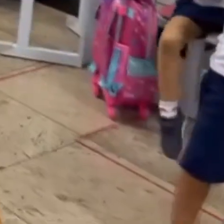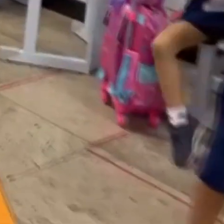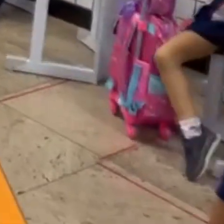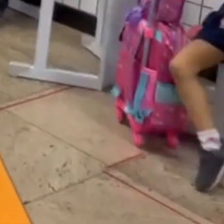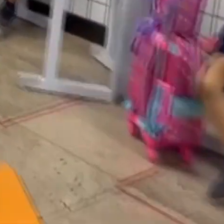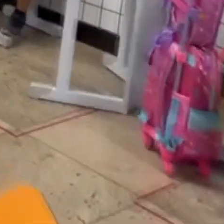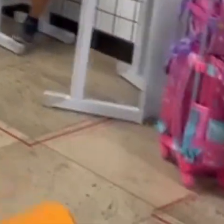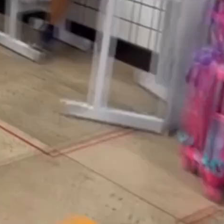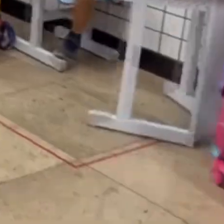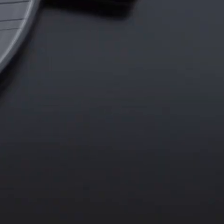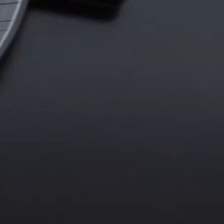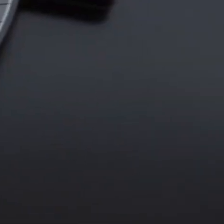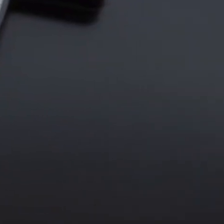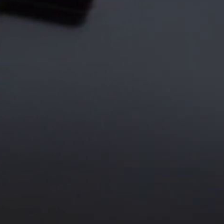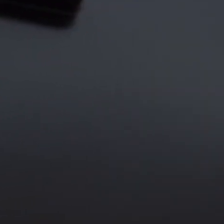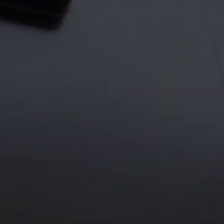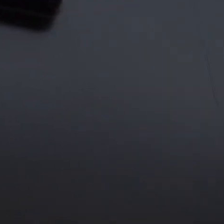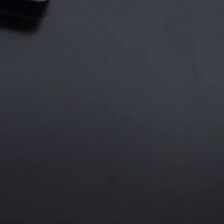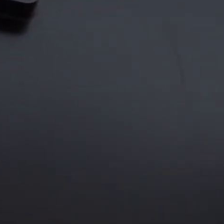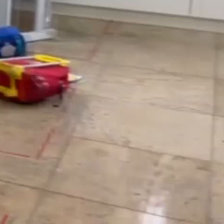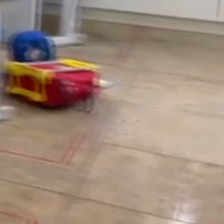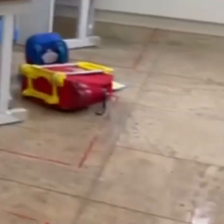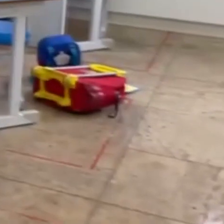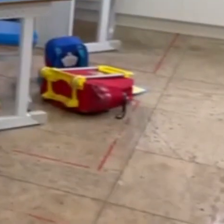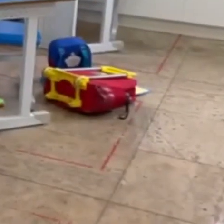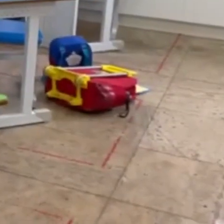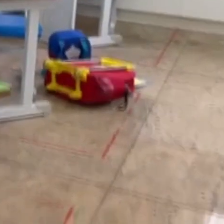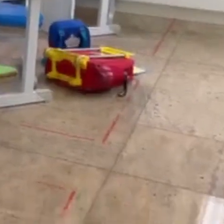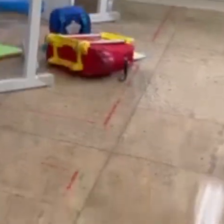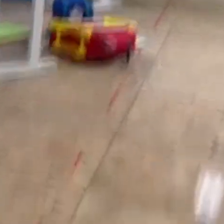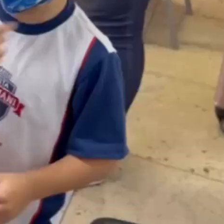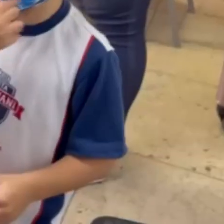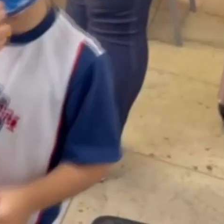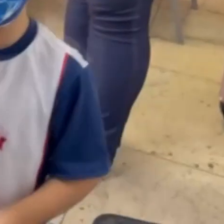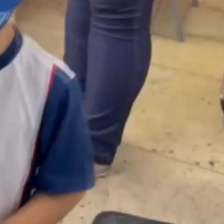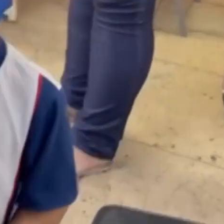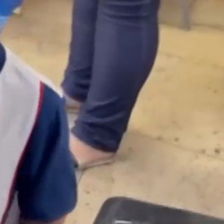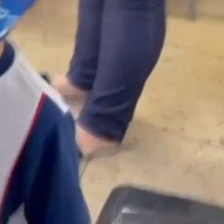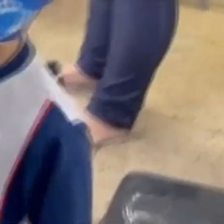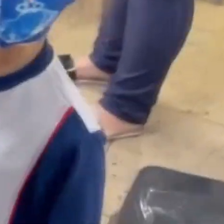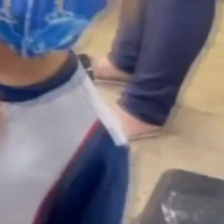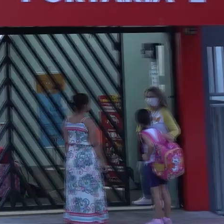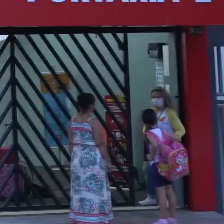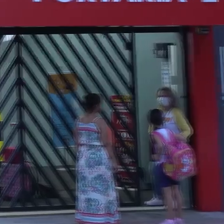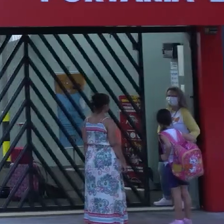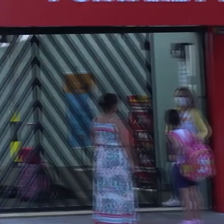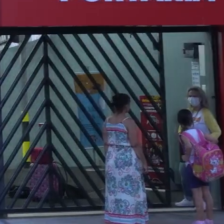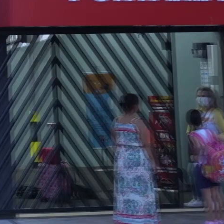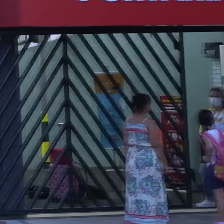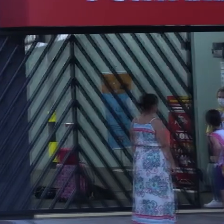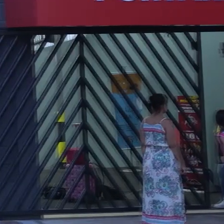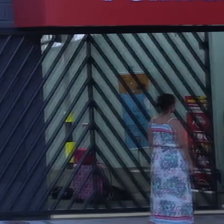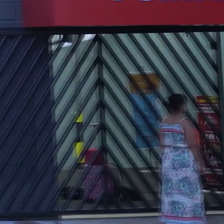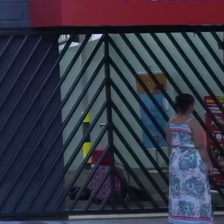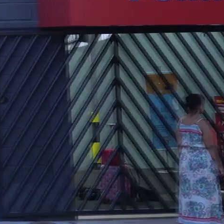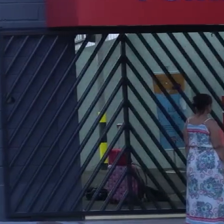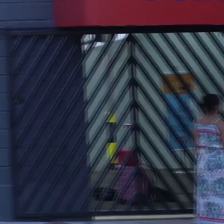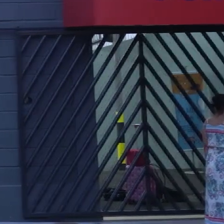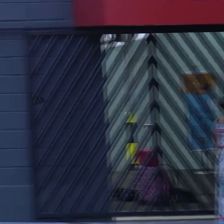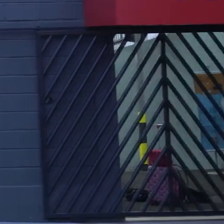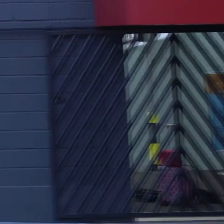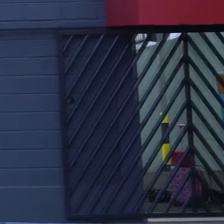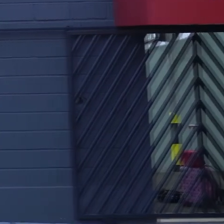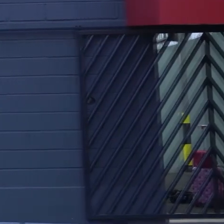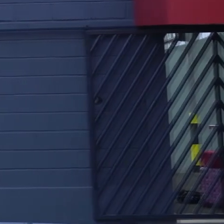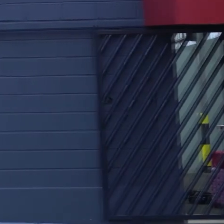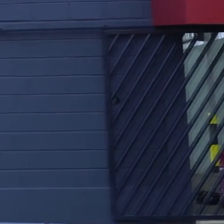não somente o presente da criança, mas o futuro. Menino é menino, menina é menina, Deus nunca erra. Matricule o seu